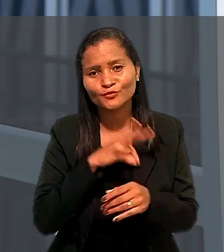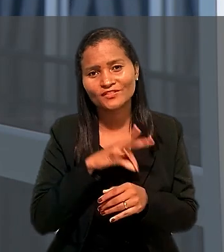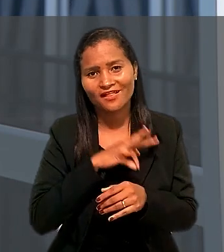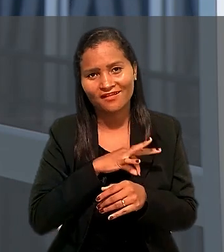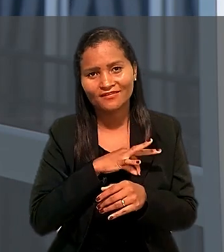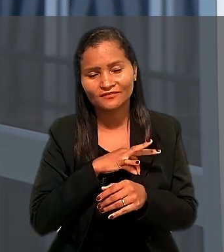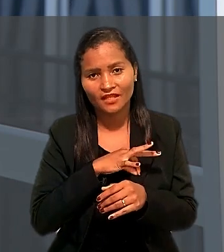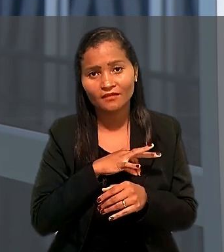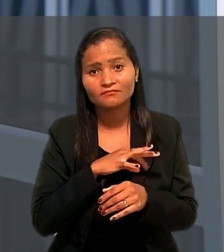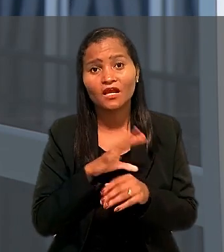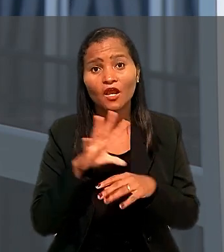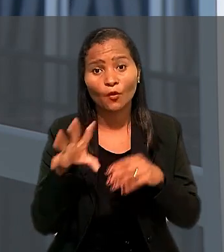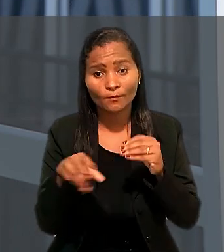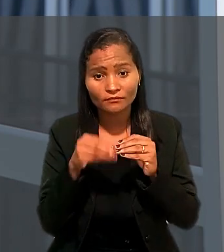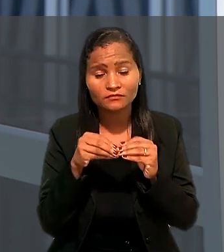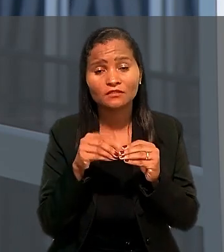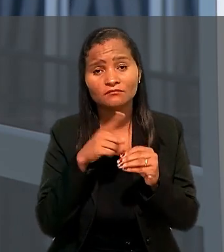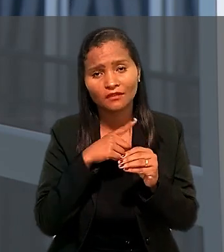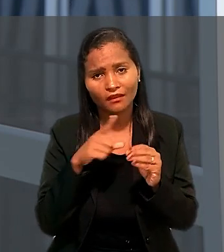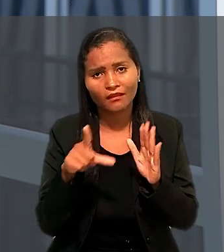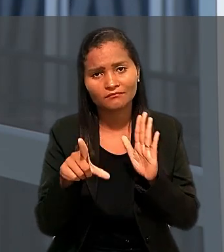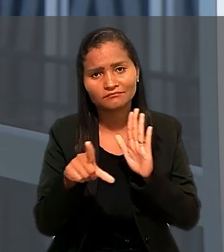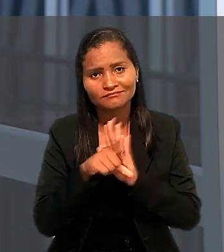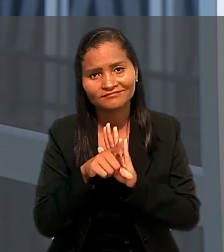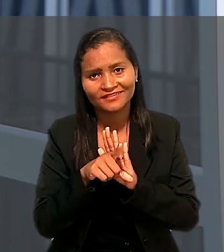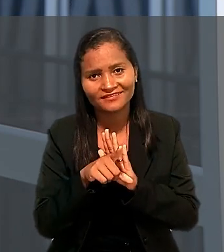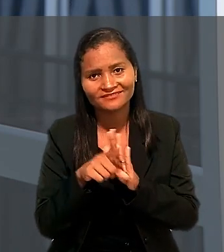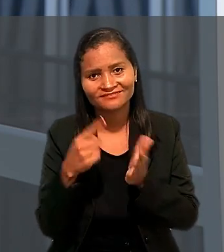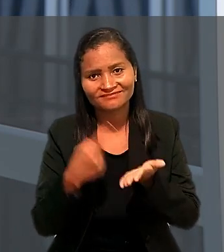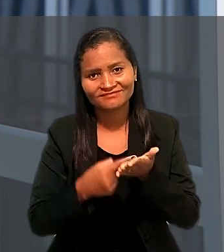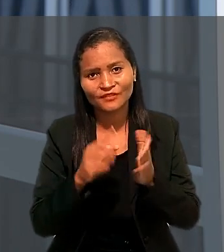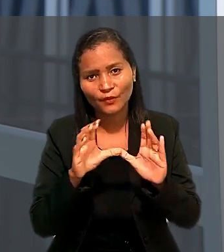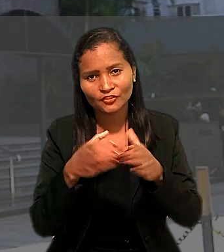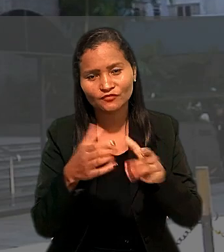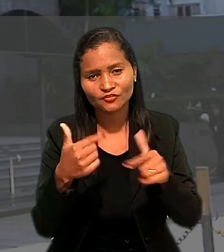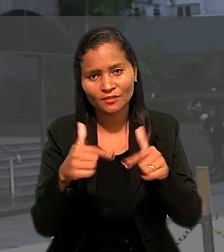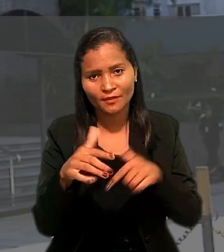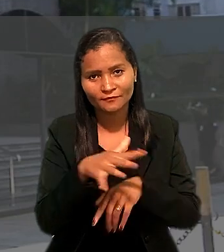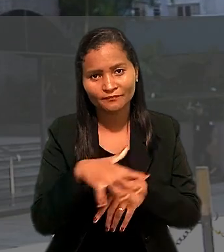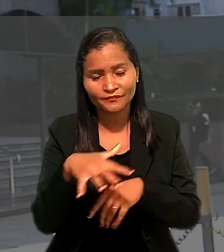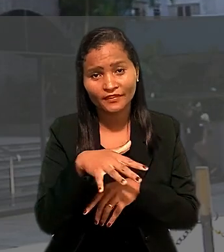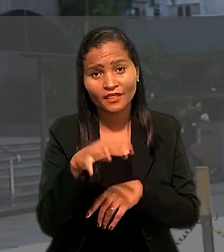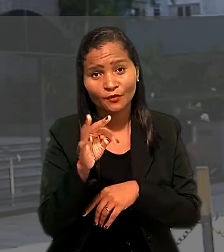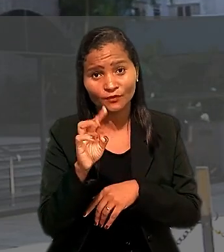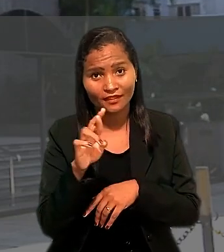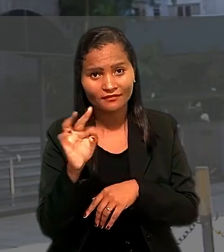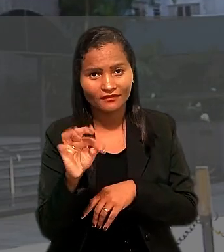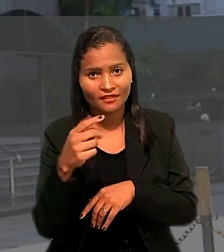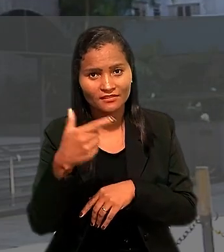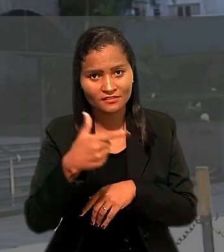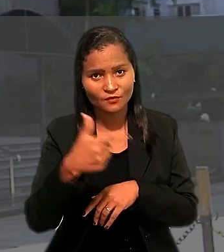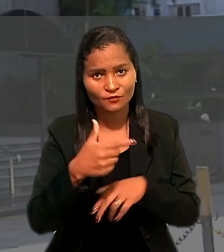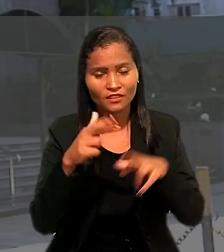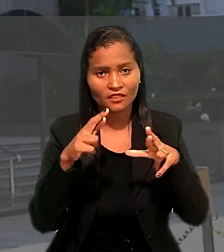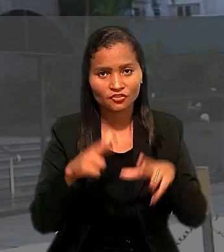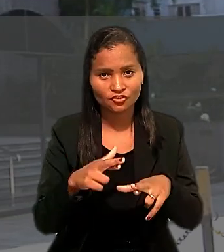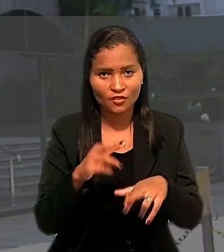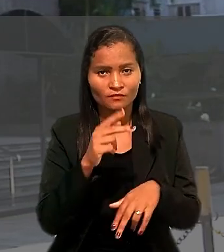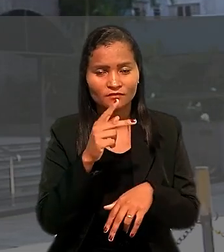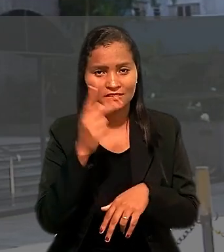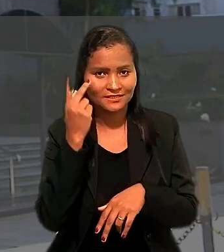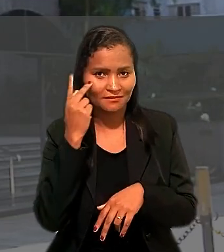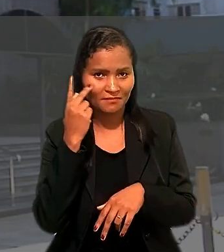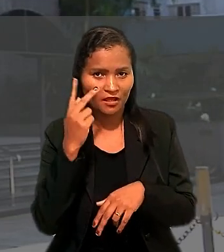A compensação está prevista na Convenção Coletiva de Trabalho da categoria. O Tribunal Regional do Trabalho da 2ª Região em São